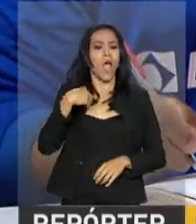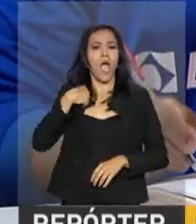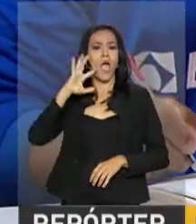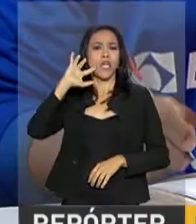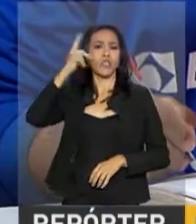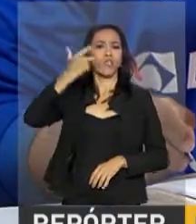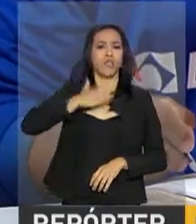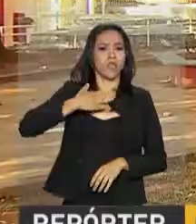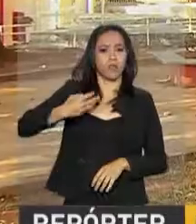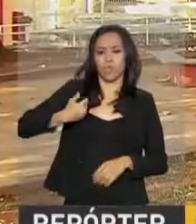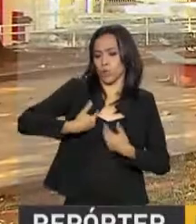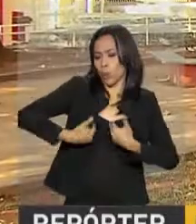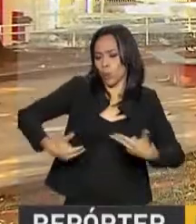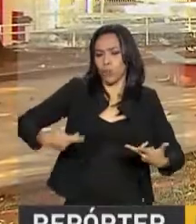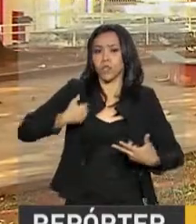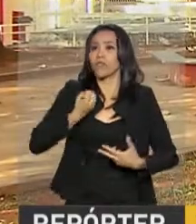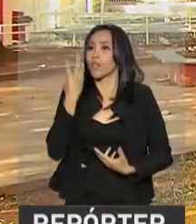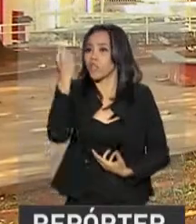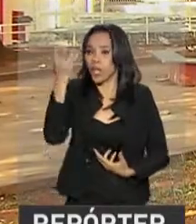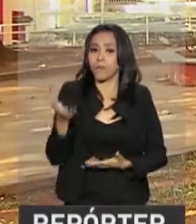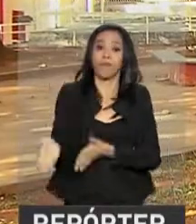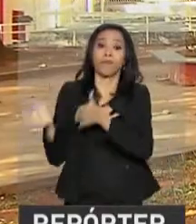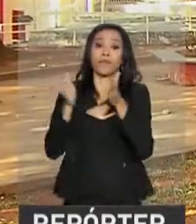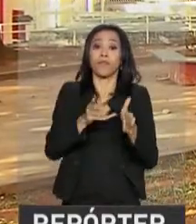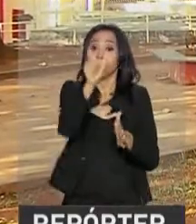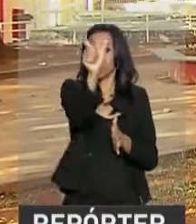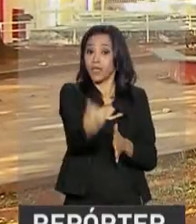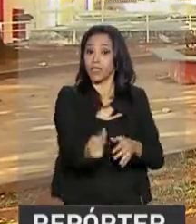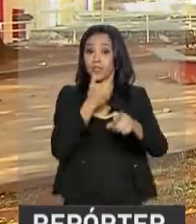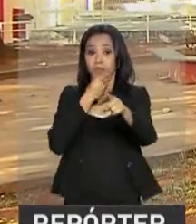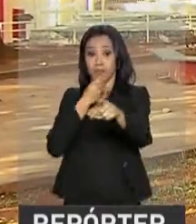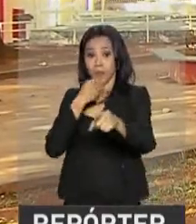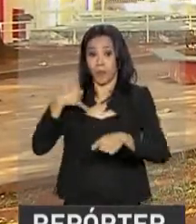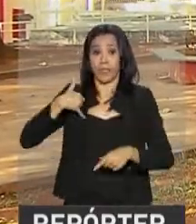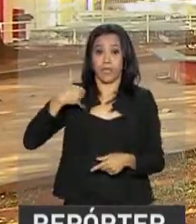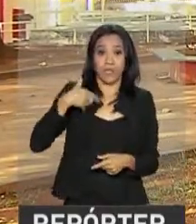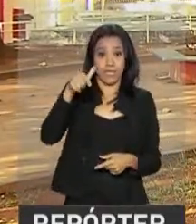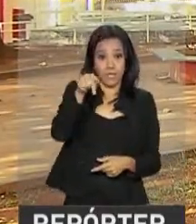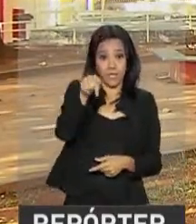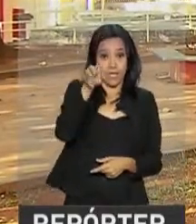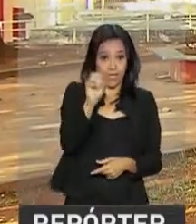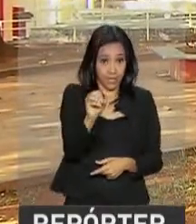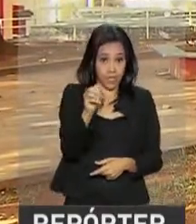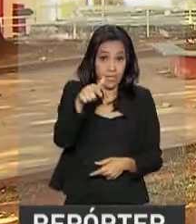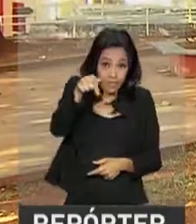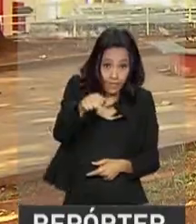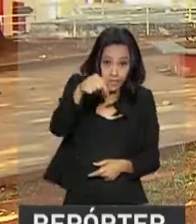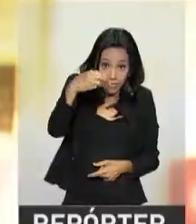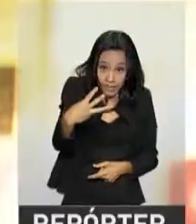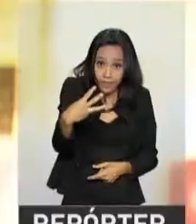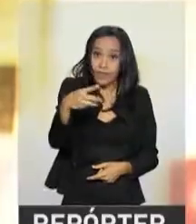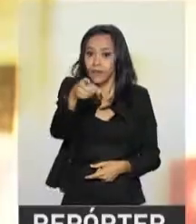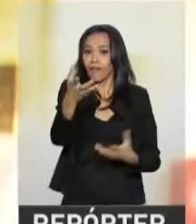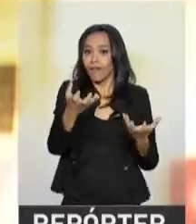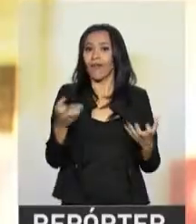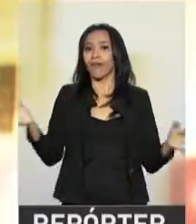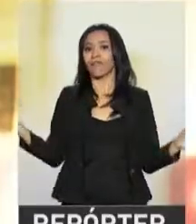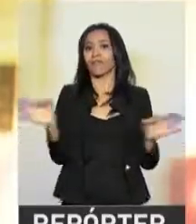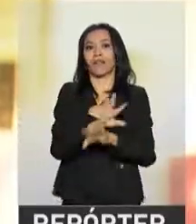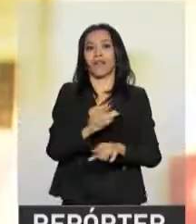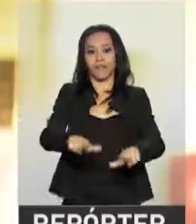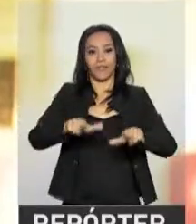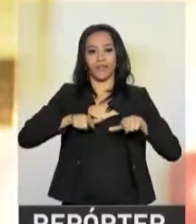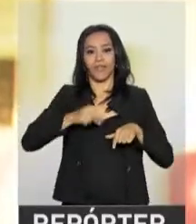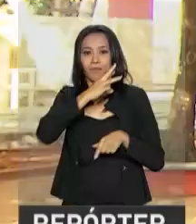viajar já o aposentado josé aos 73 anos quer concluir o ensino médio para alçar